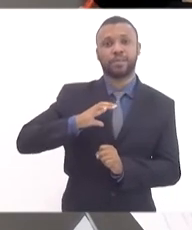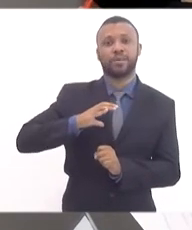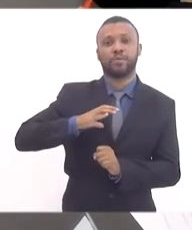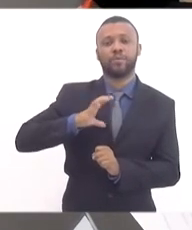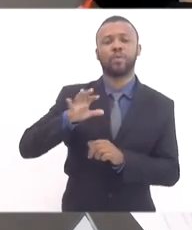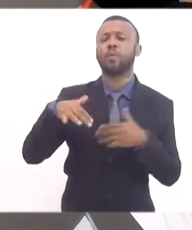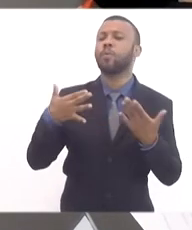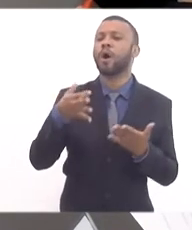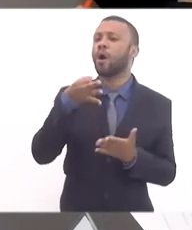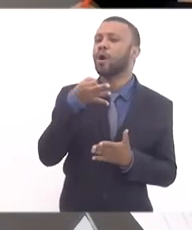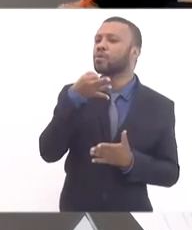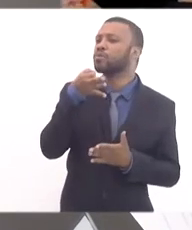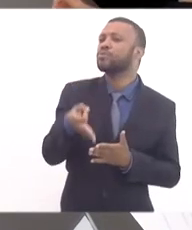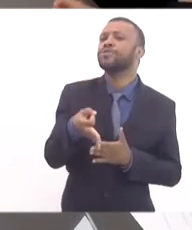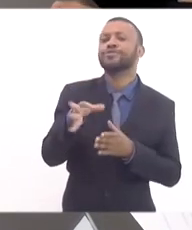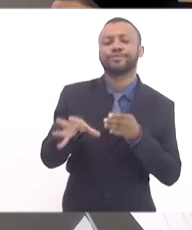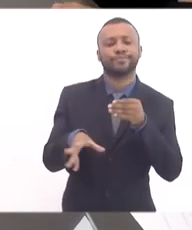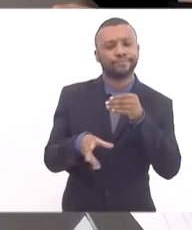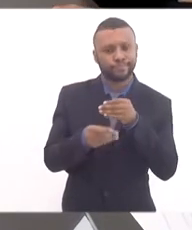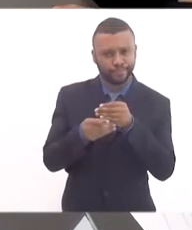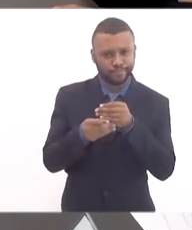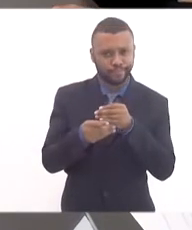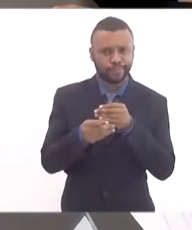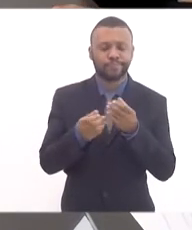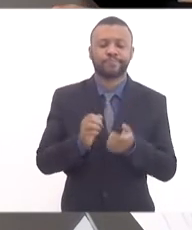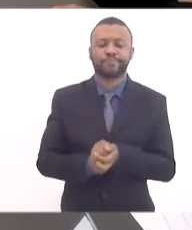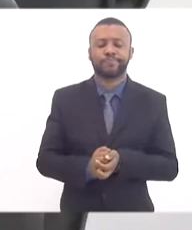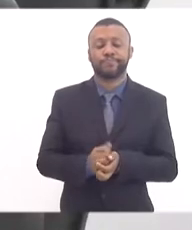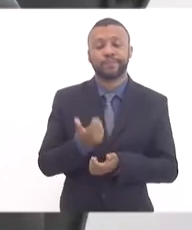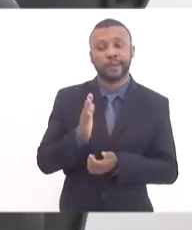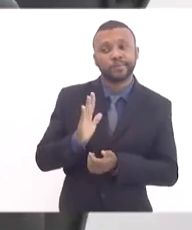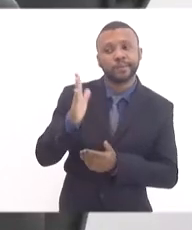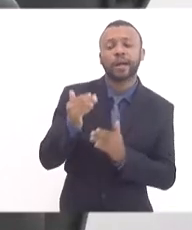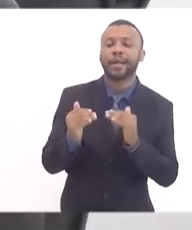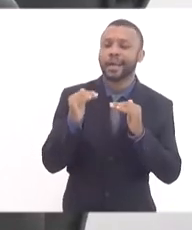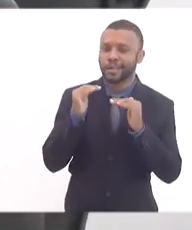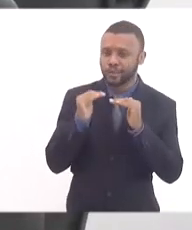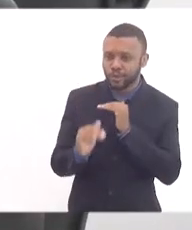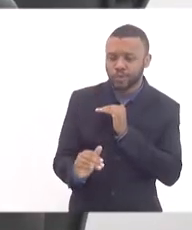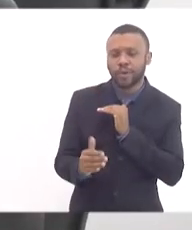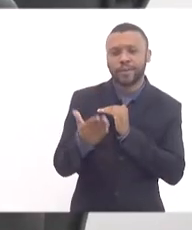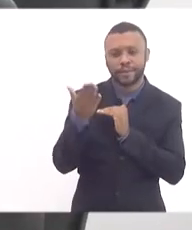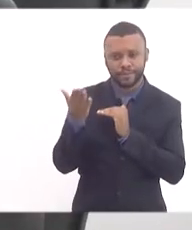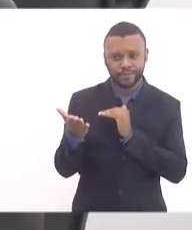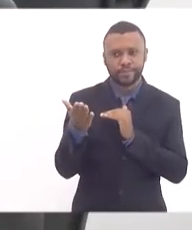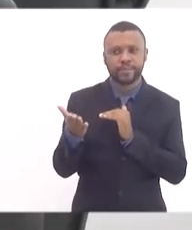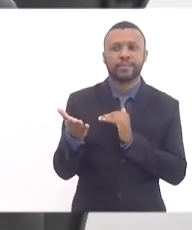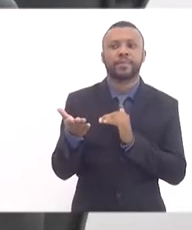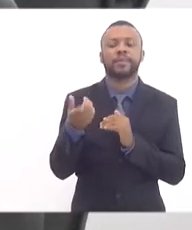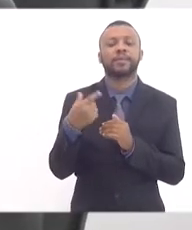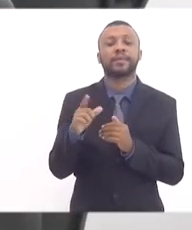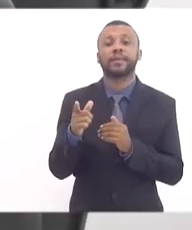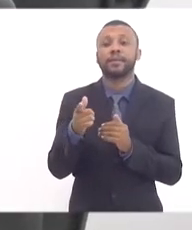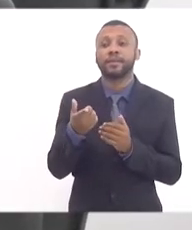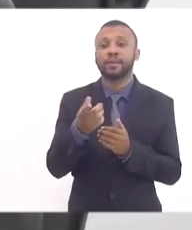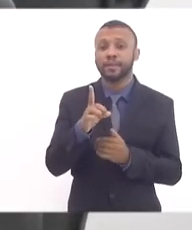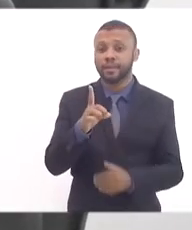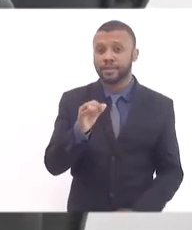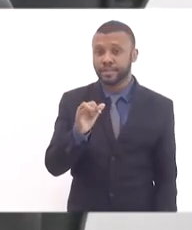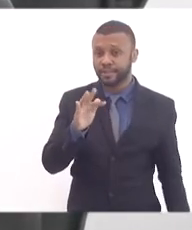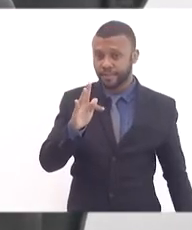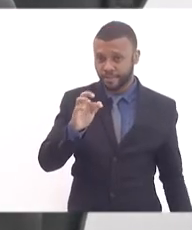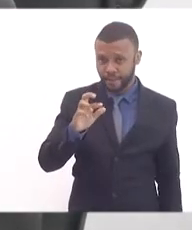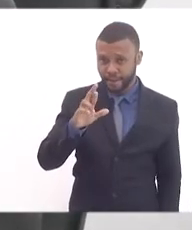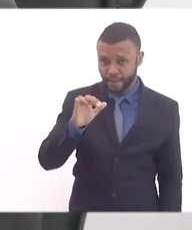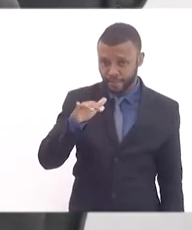sugestão e eu queria só discordar de vossa senhoria que diferimento não gera